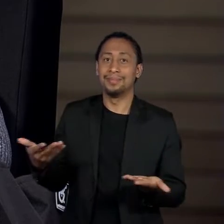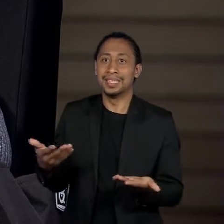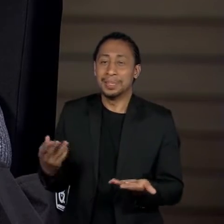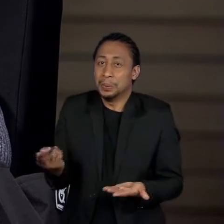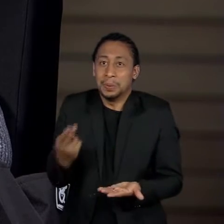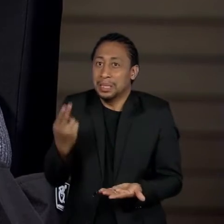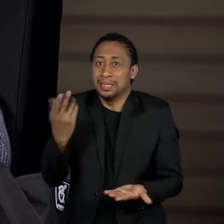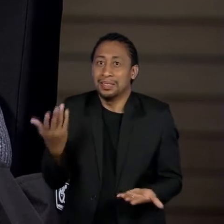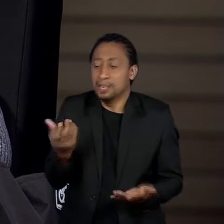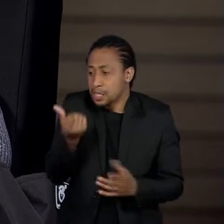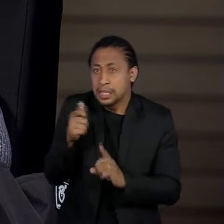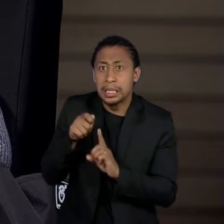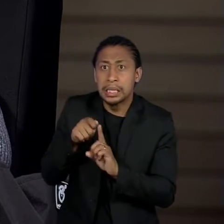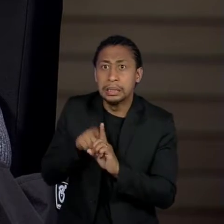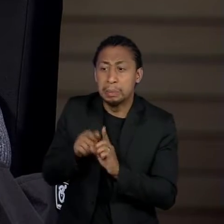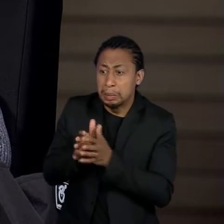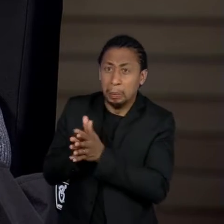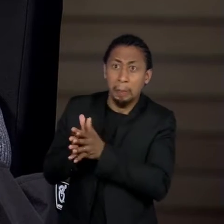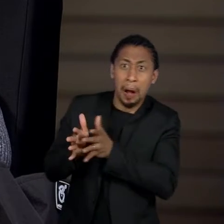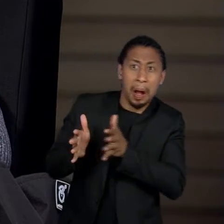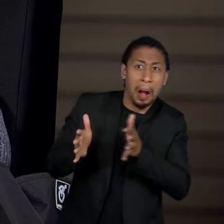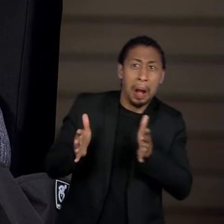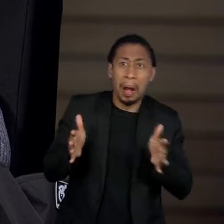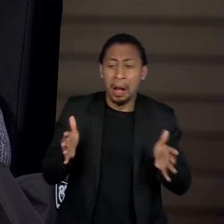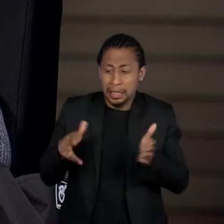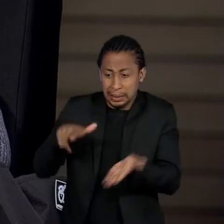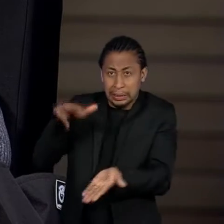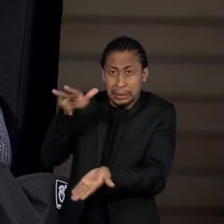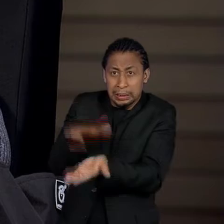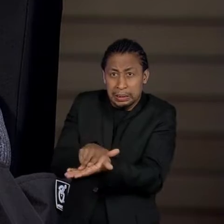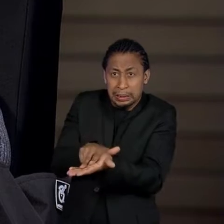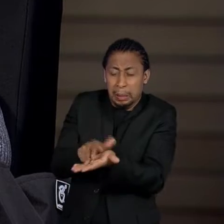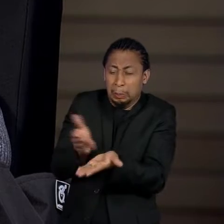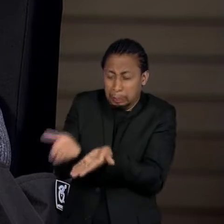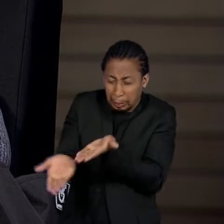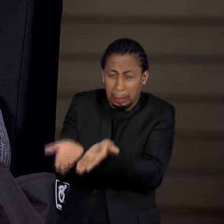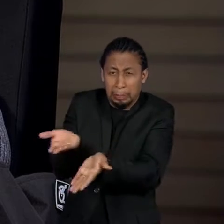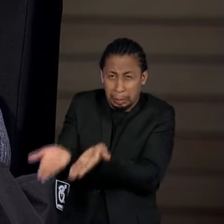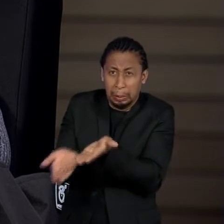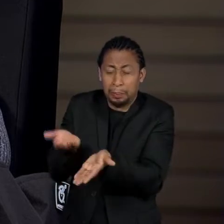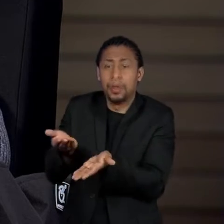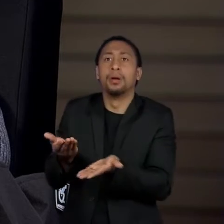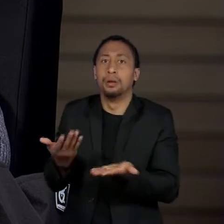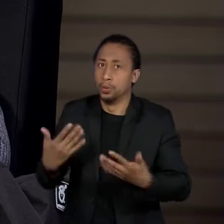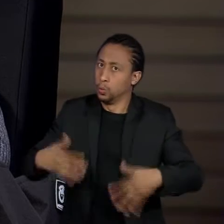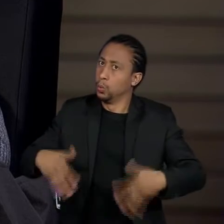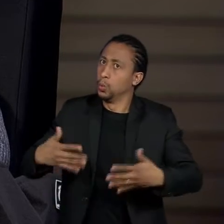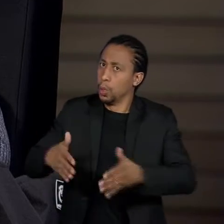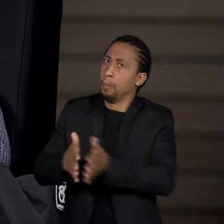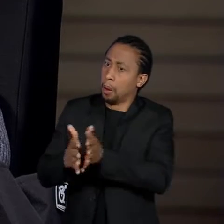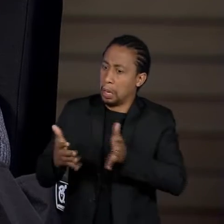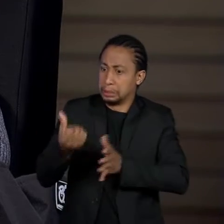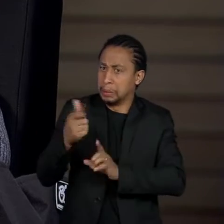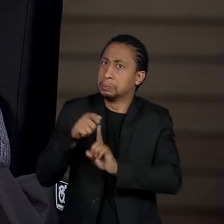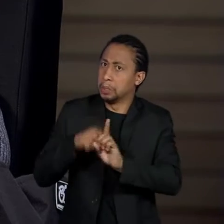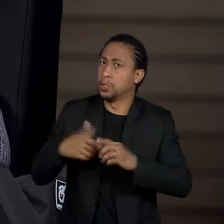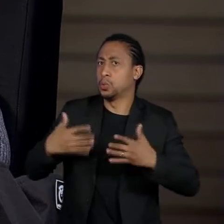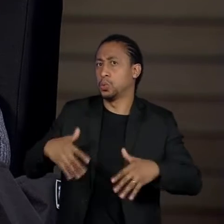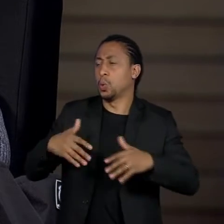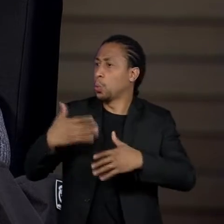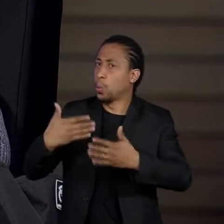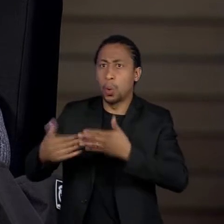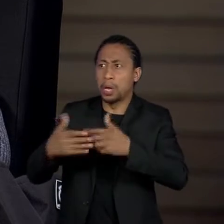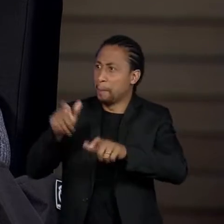meses. Que é muito 6 meses internada num hospital para qualquer pessoa. Mas a gente tem